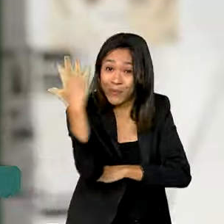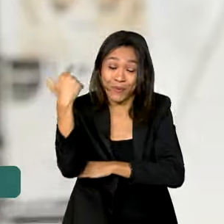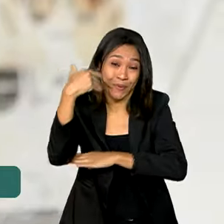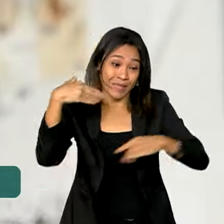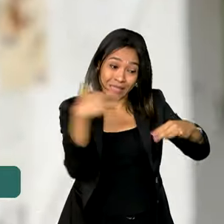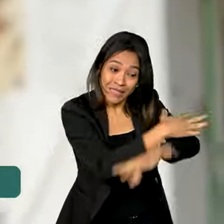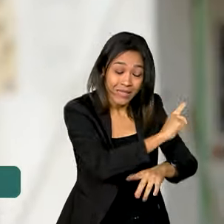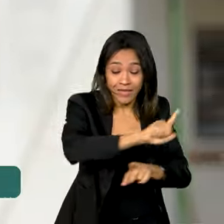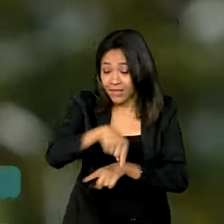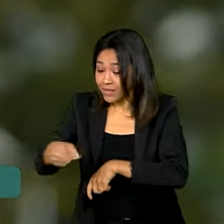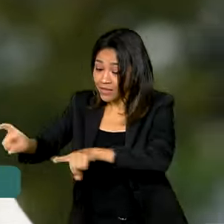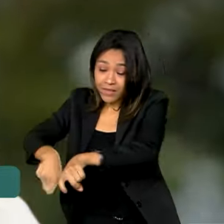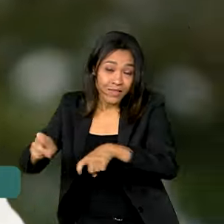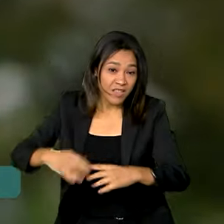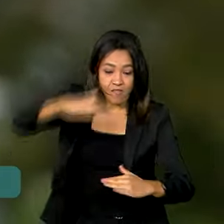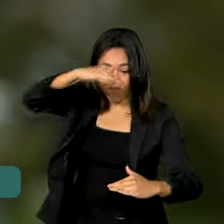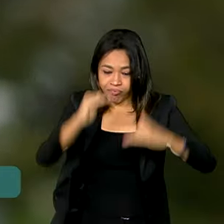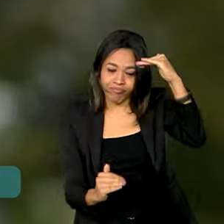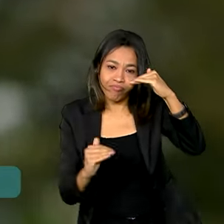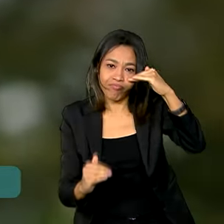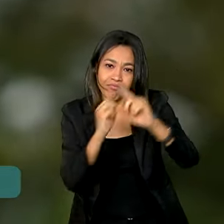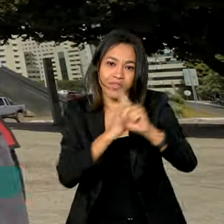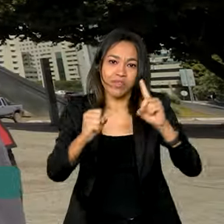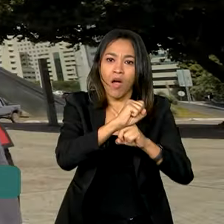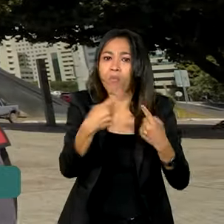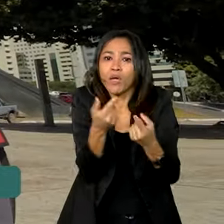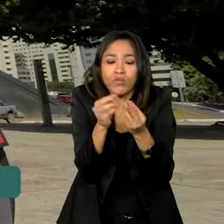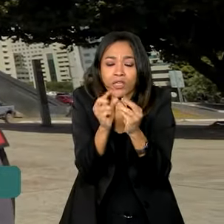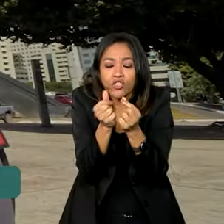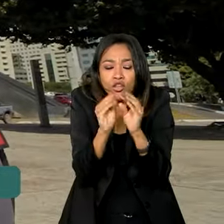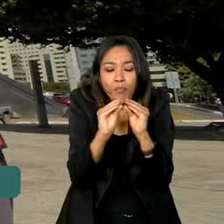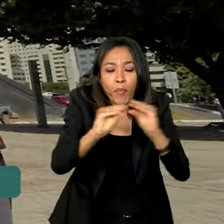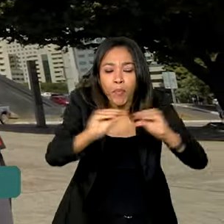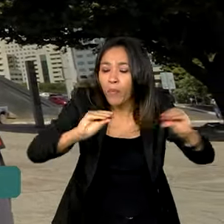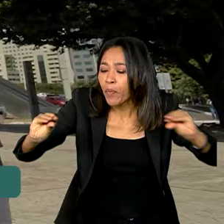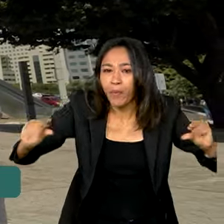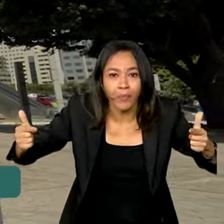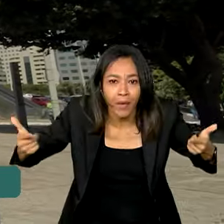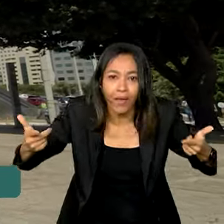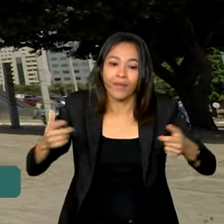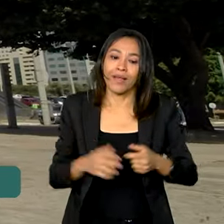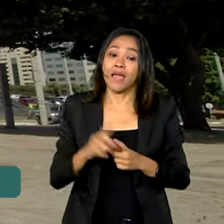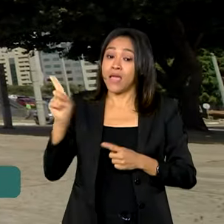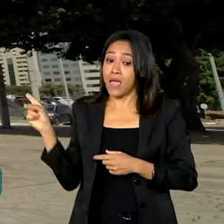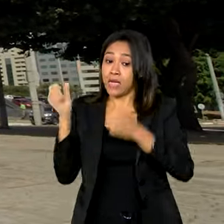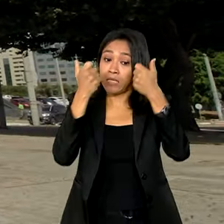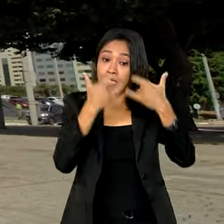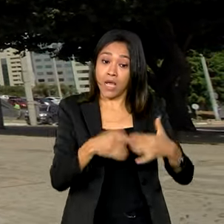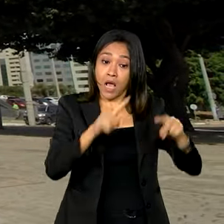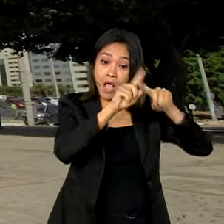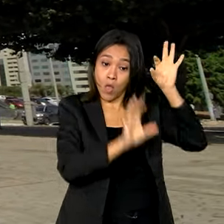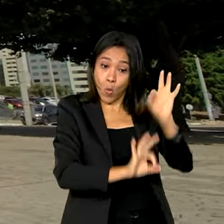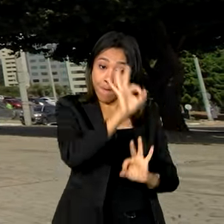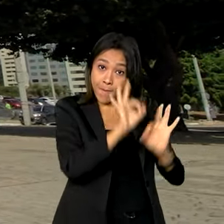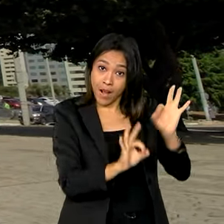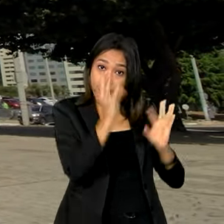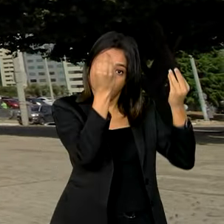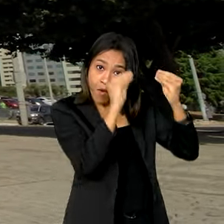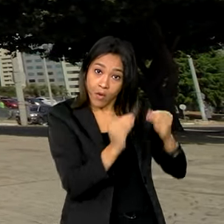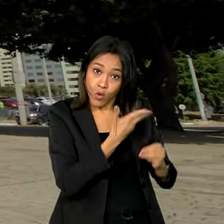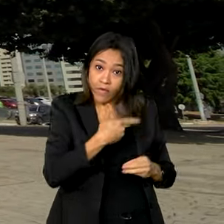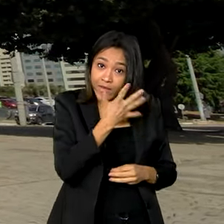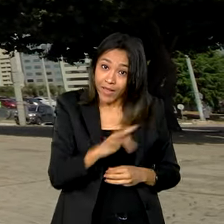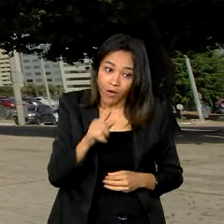cidade e desigualdade social pela má distribuição da renda. O Plano de Transformação Ecológica do governo federal vai